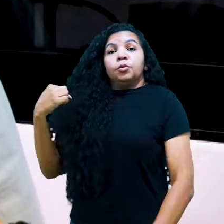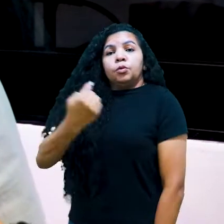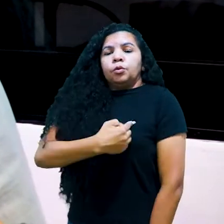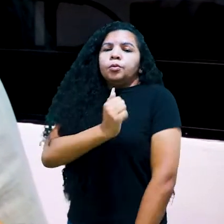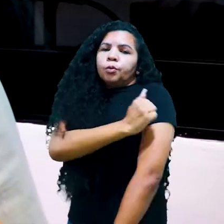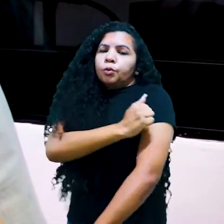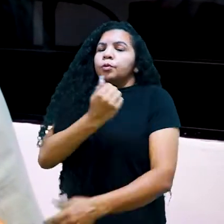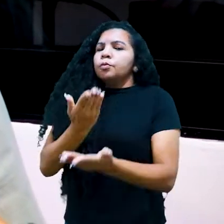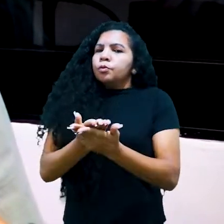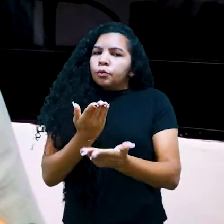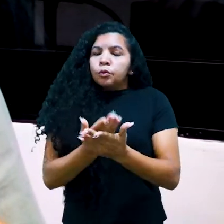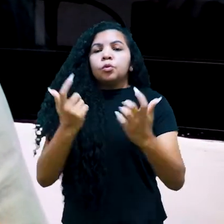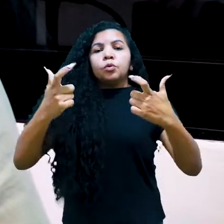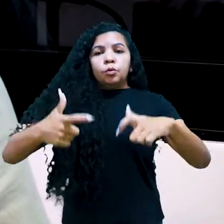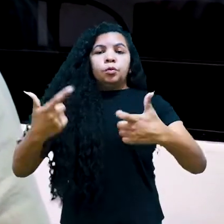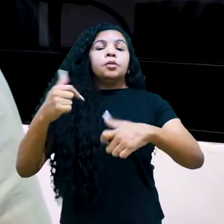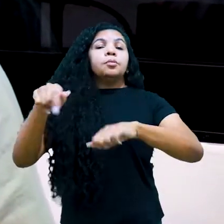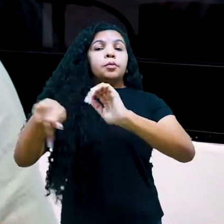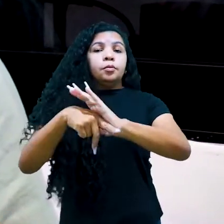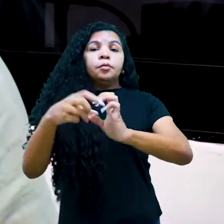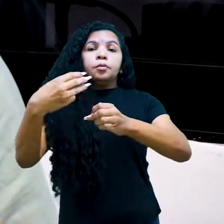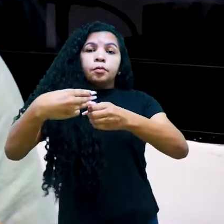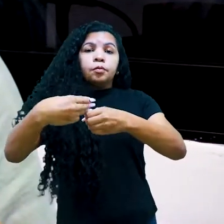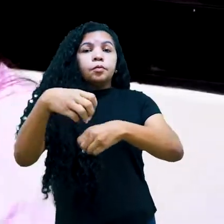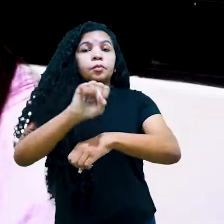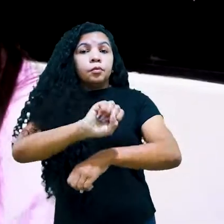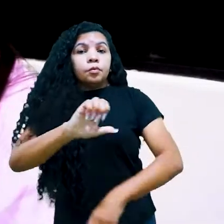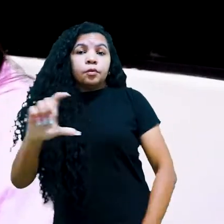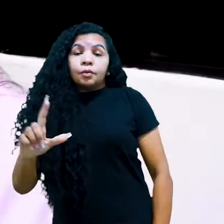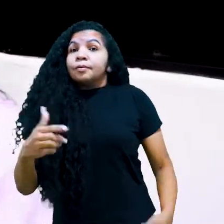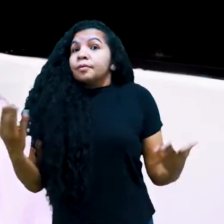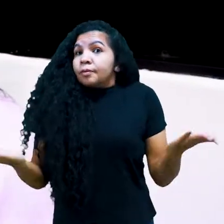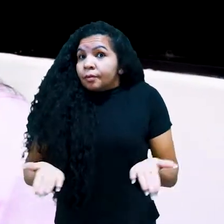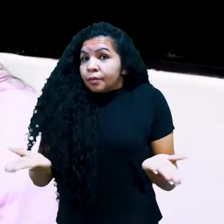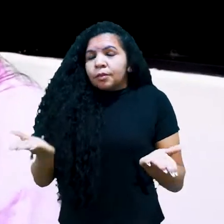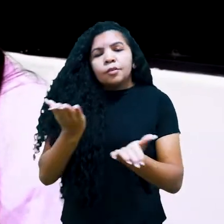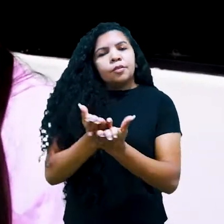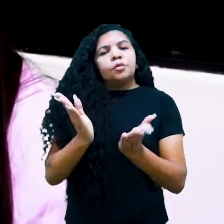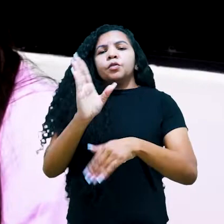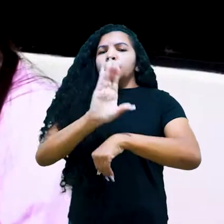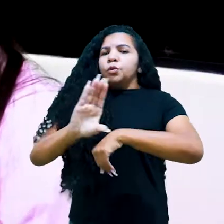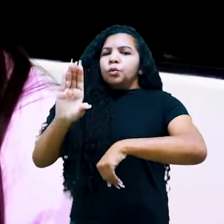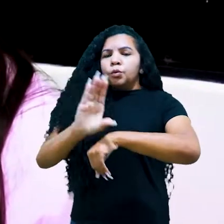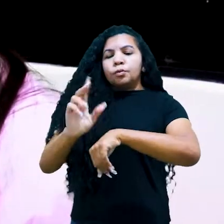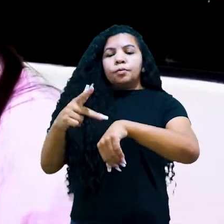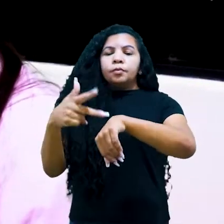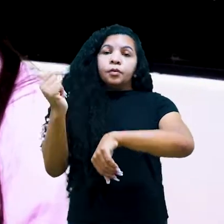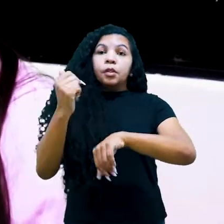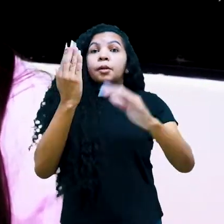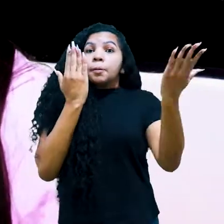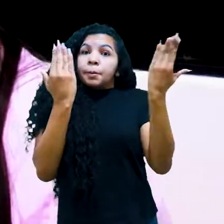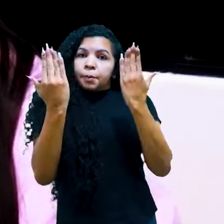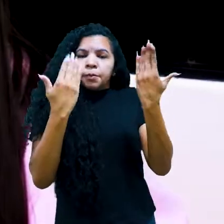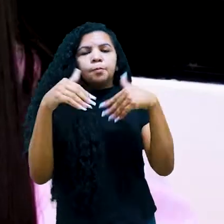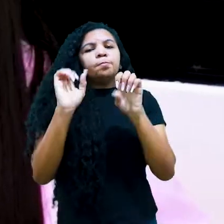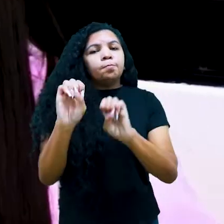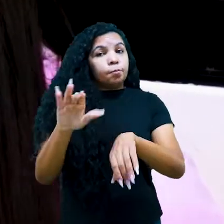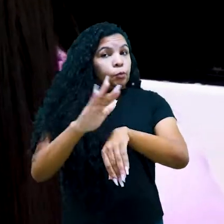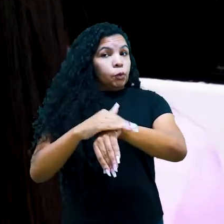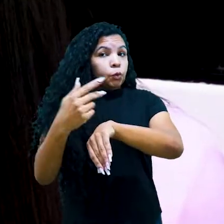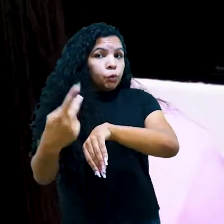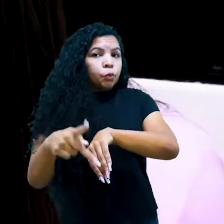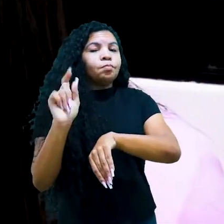para os nossos alunos e estudantes do Município de São Luís eu compro e agora curso de especialização em psicologia da educação